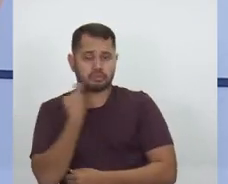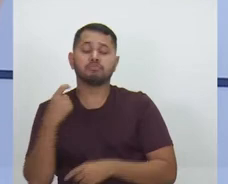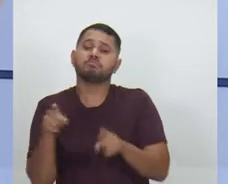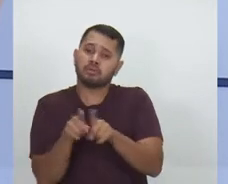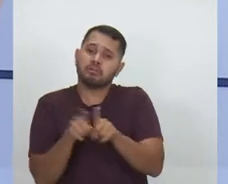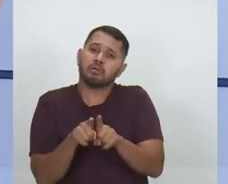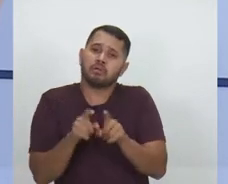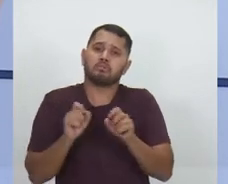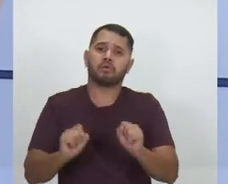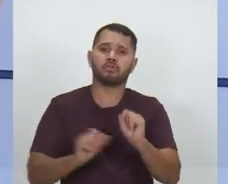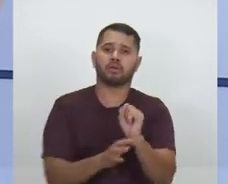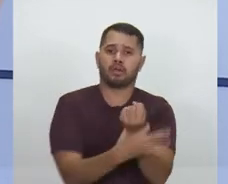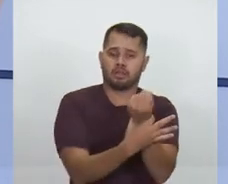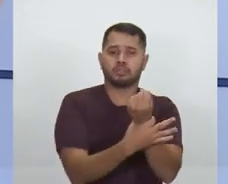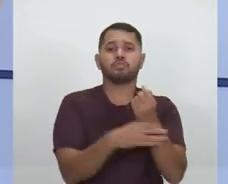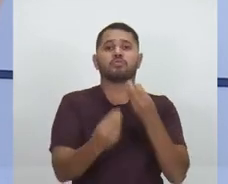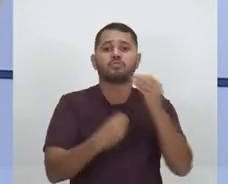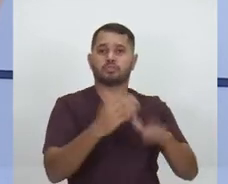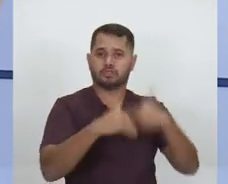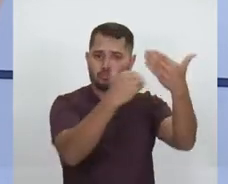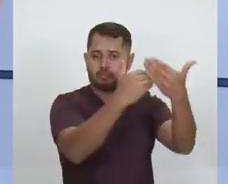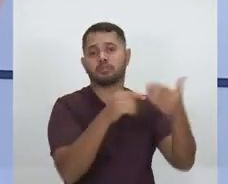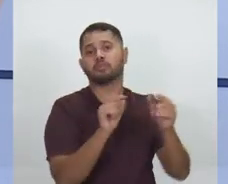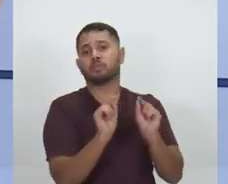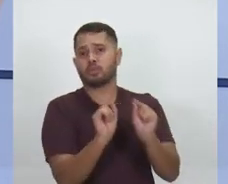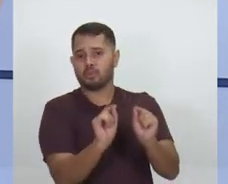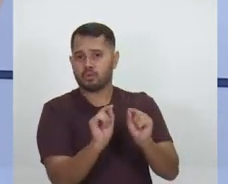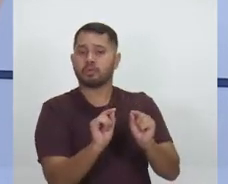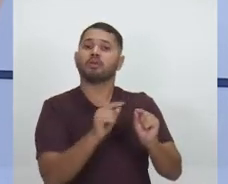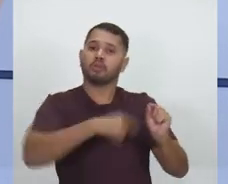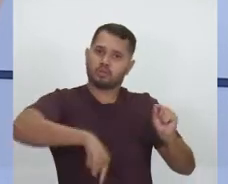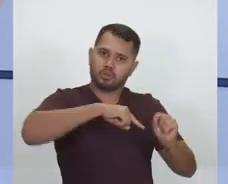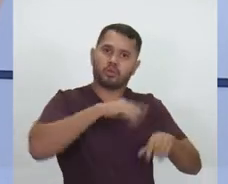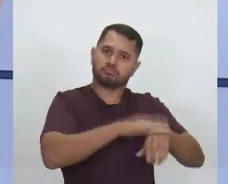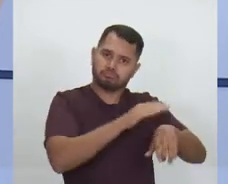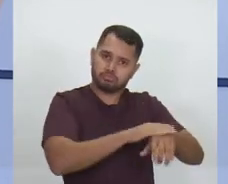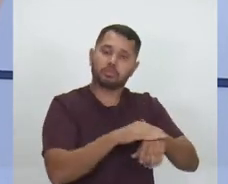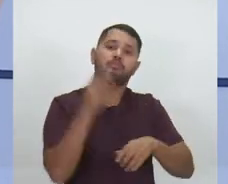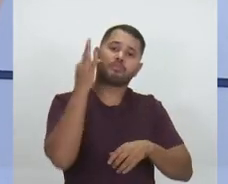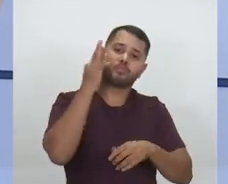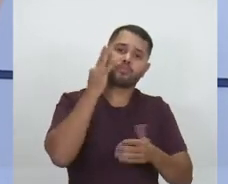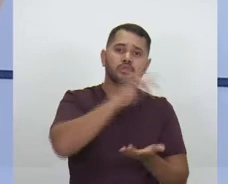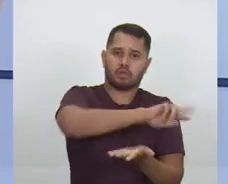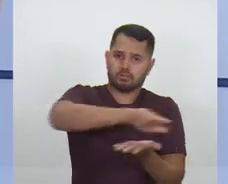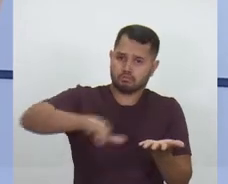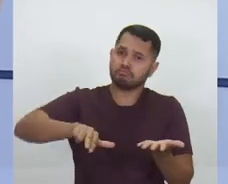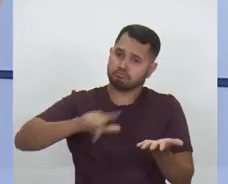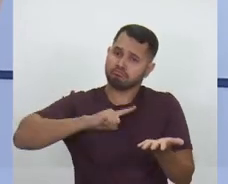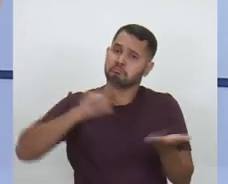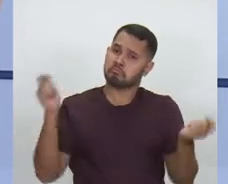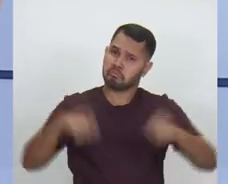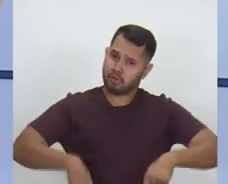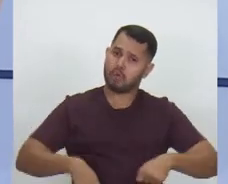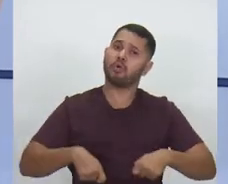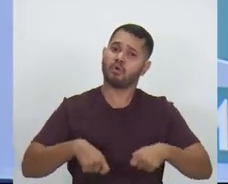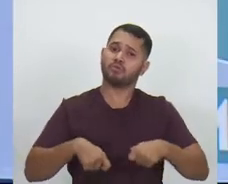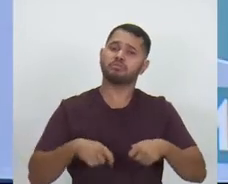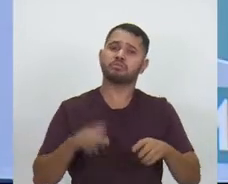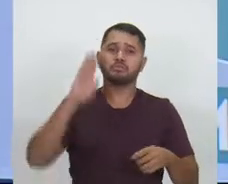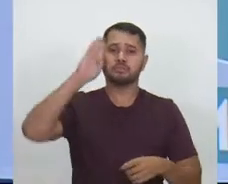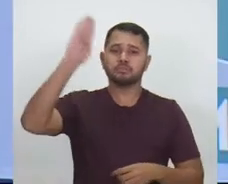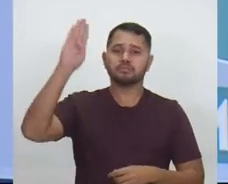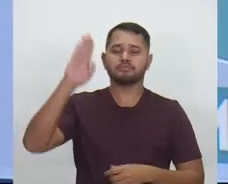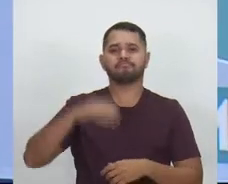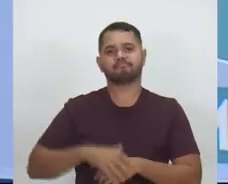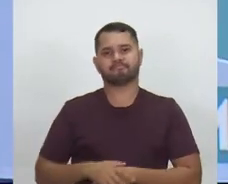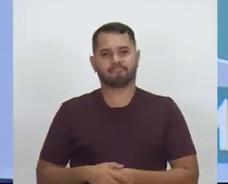é o desenvolvimento também do nosso potencial de frutas não nós podemos ter um grande exportador